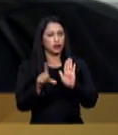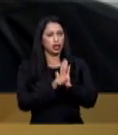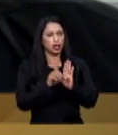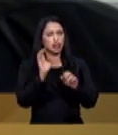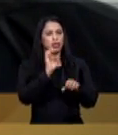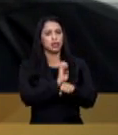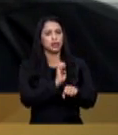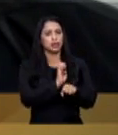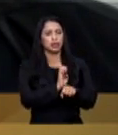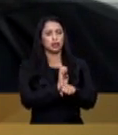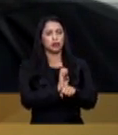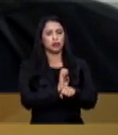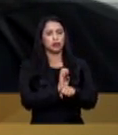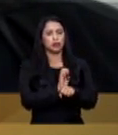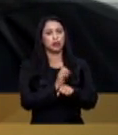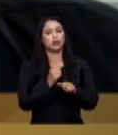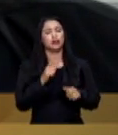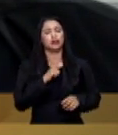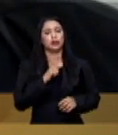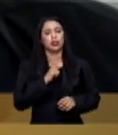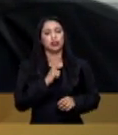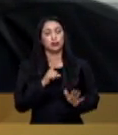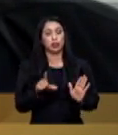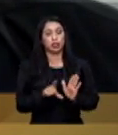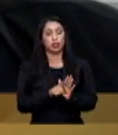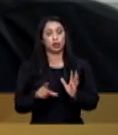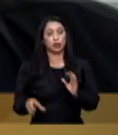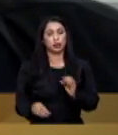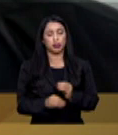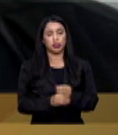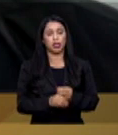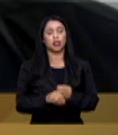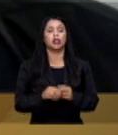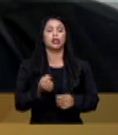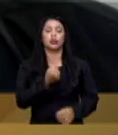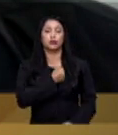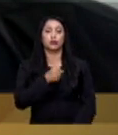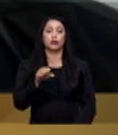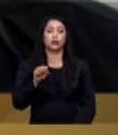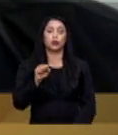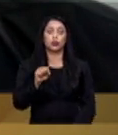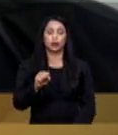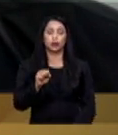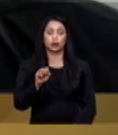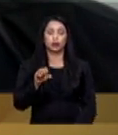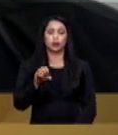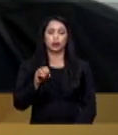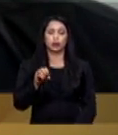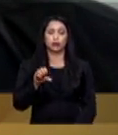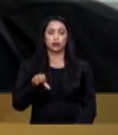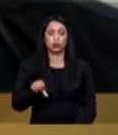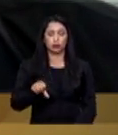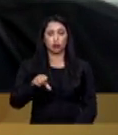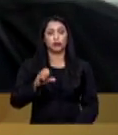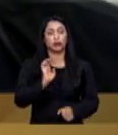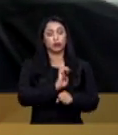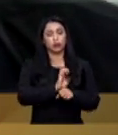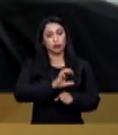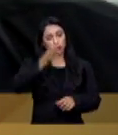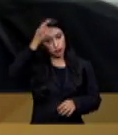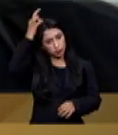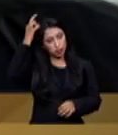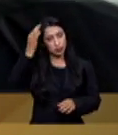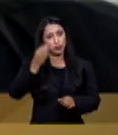estaduais impugnadas, pretensamente revogadas pela Lei Complementar número 809, do Estado do Espírito Santo, exigiria confronto analítico entre o